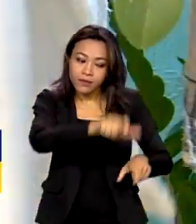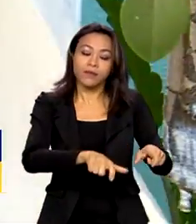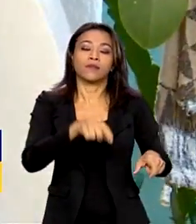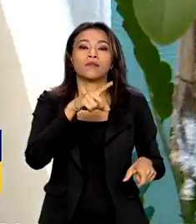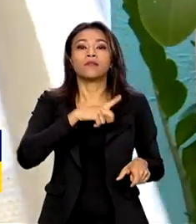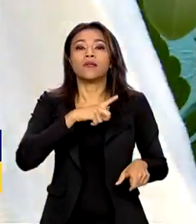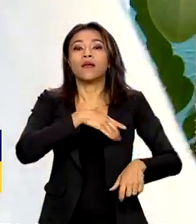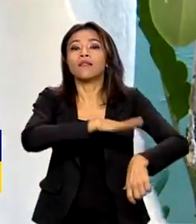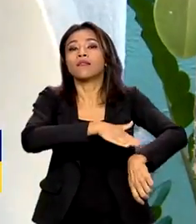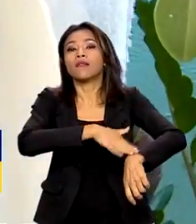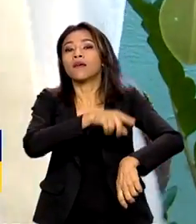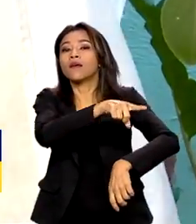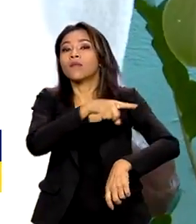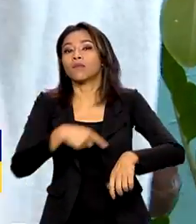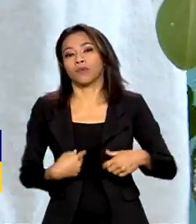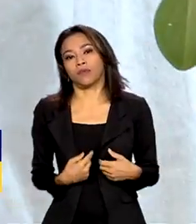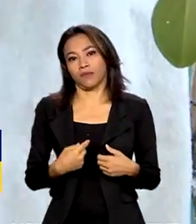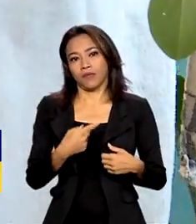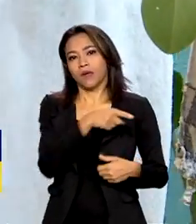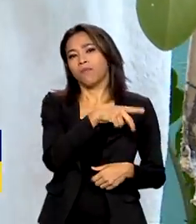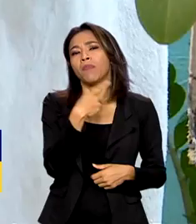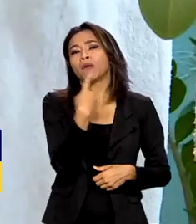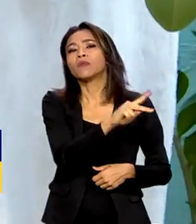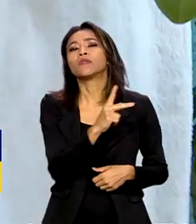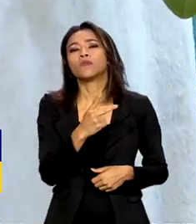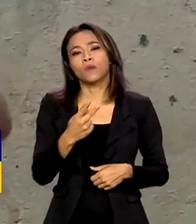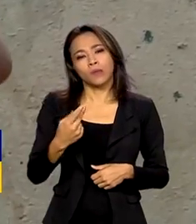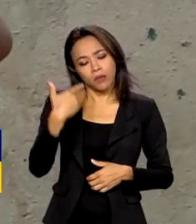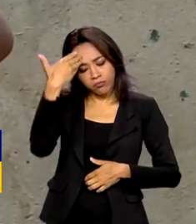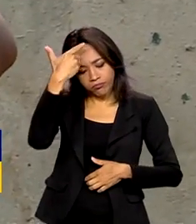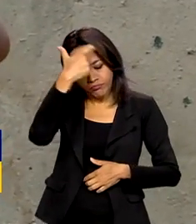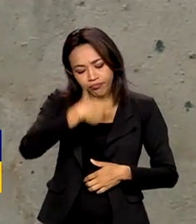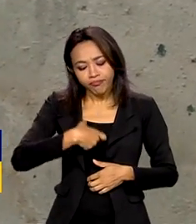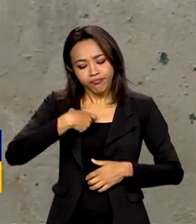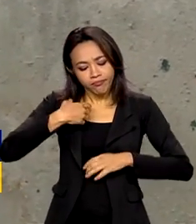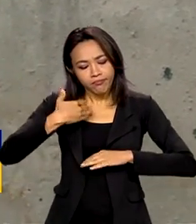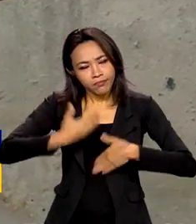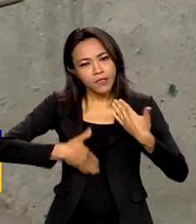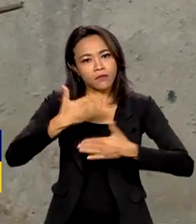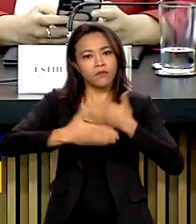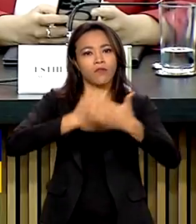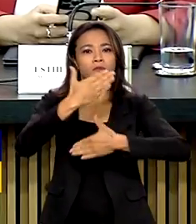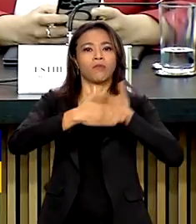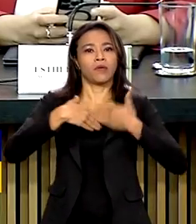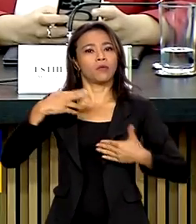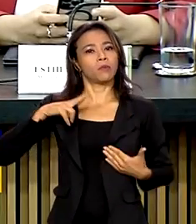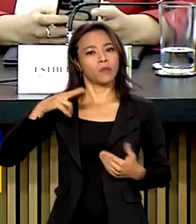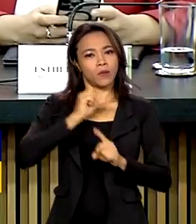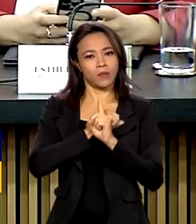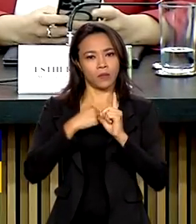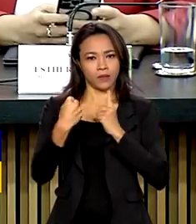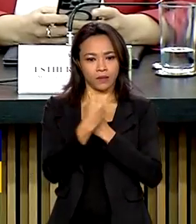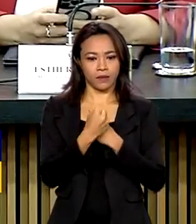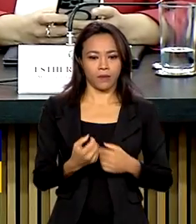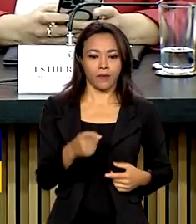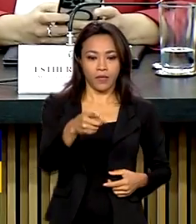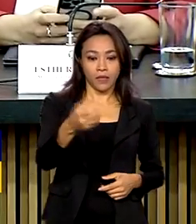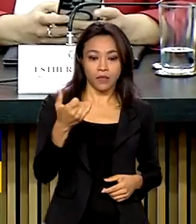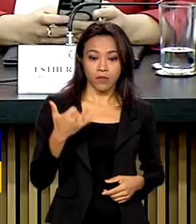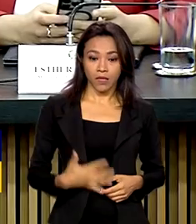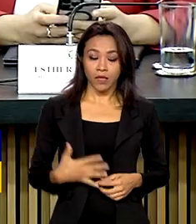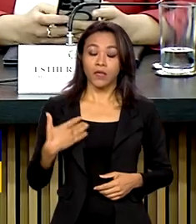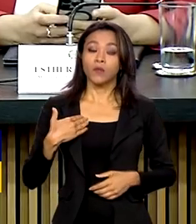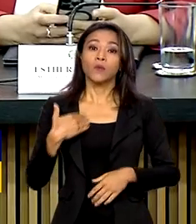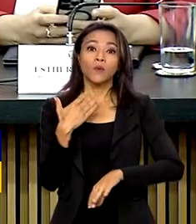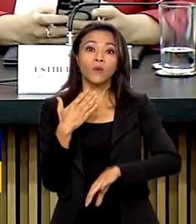mais tempo e energia para seu desenvolvimento pessoal e social. A qualificação é um